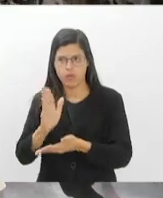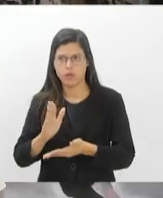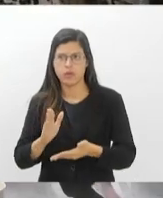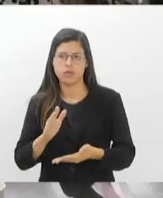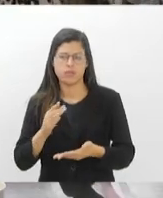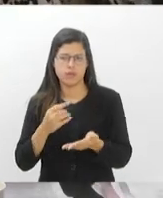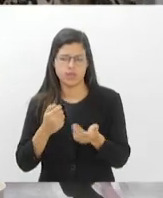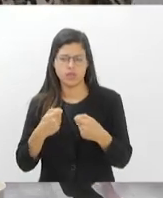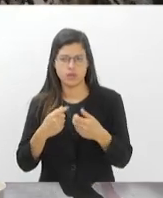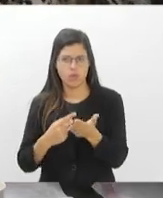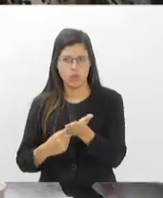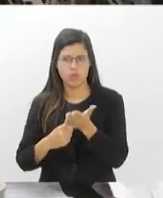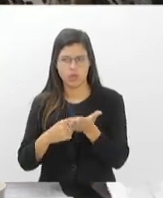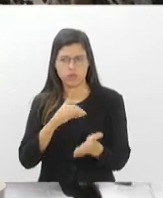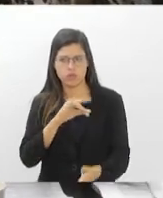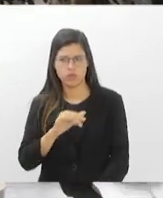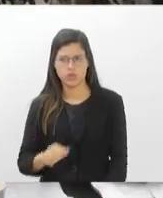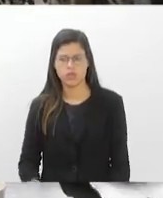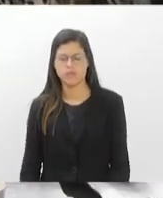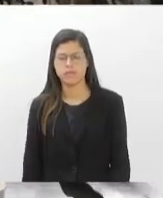realização da audiência pública.